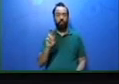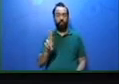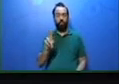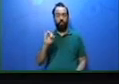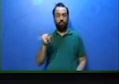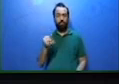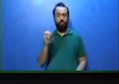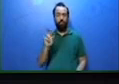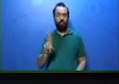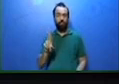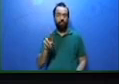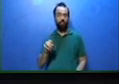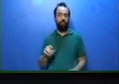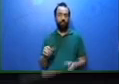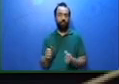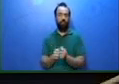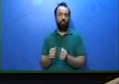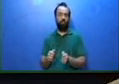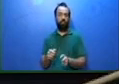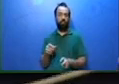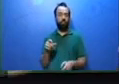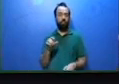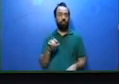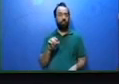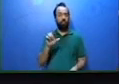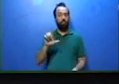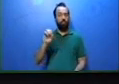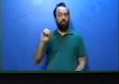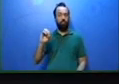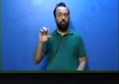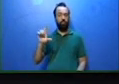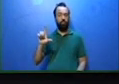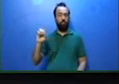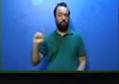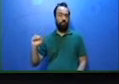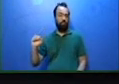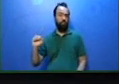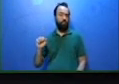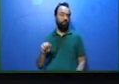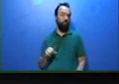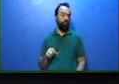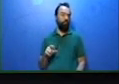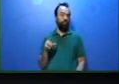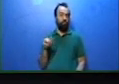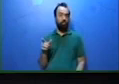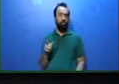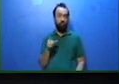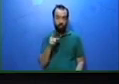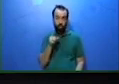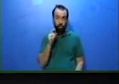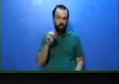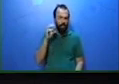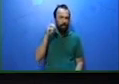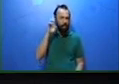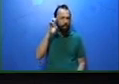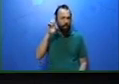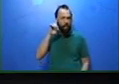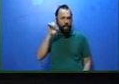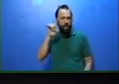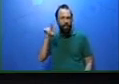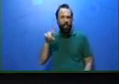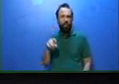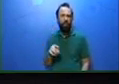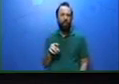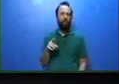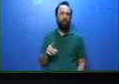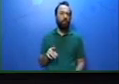Criadas pelo cartunista Laerte? Nós vamos falar sobre ela hoje. Alguma vez pensou que 2